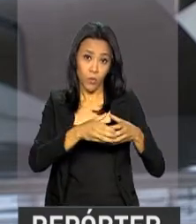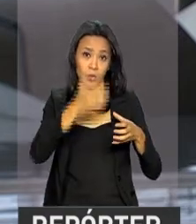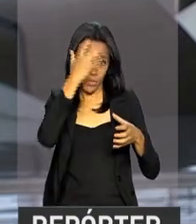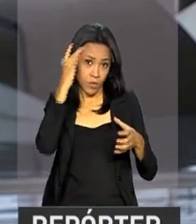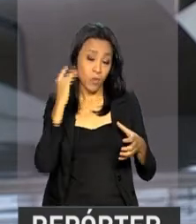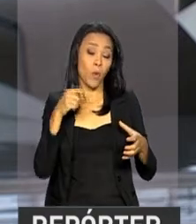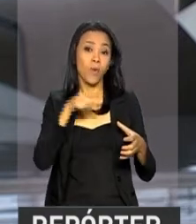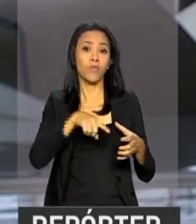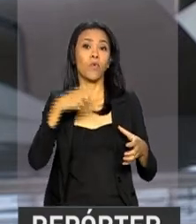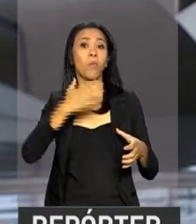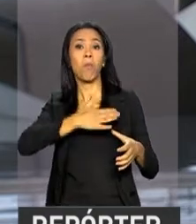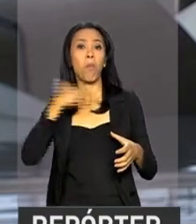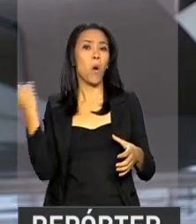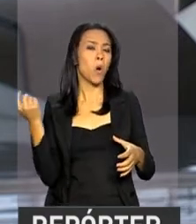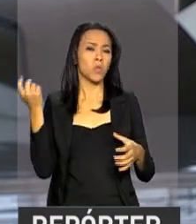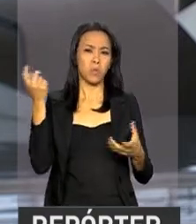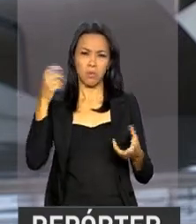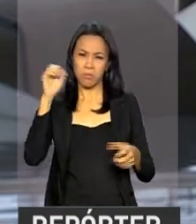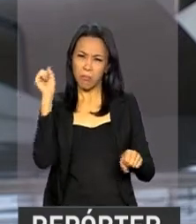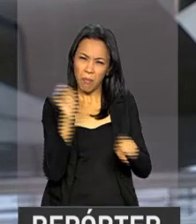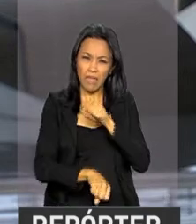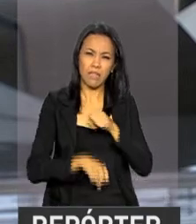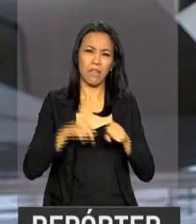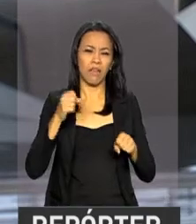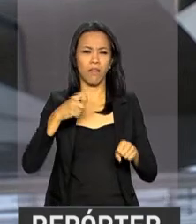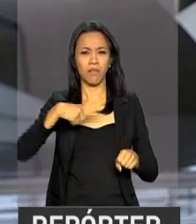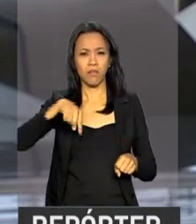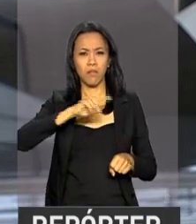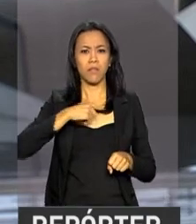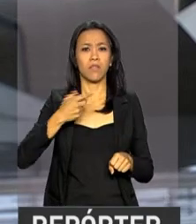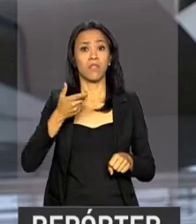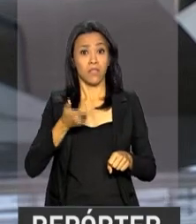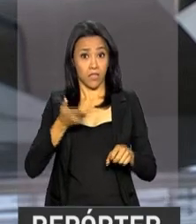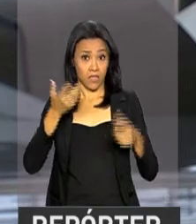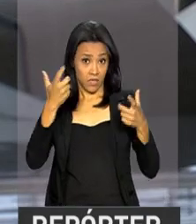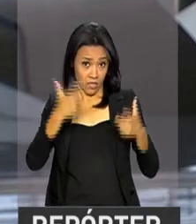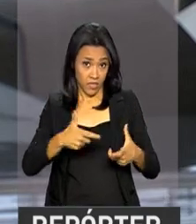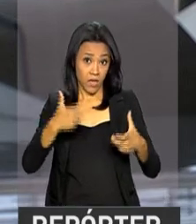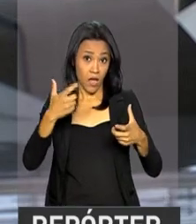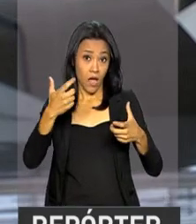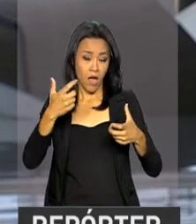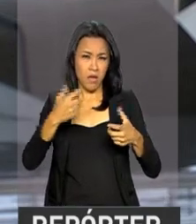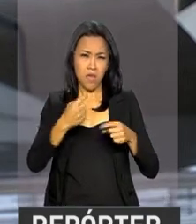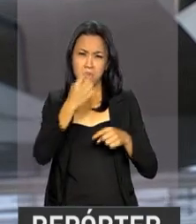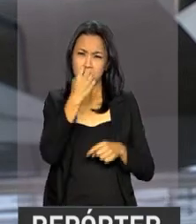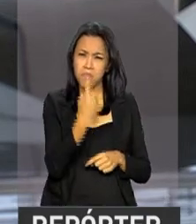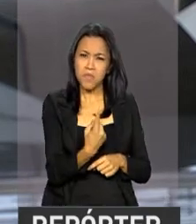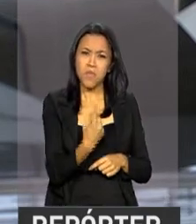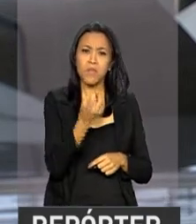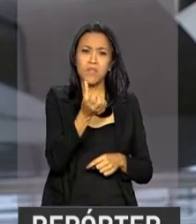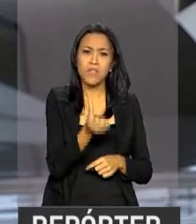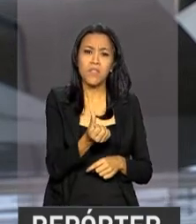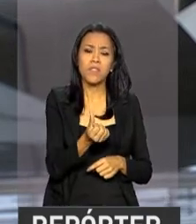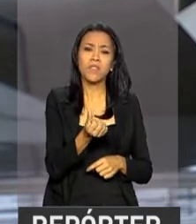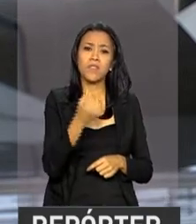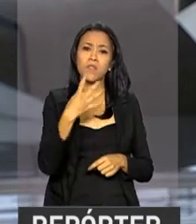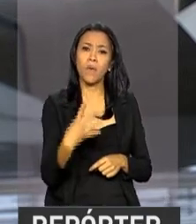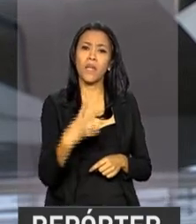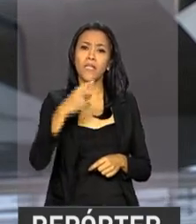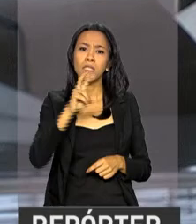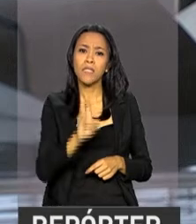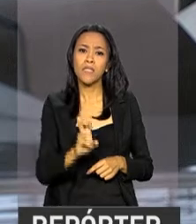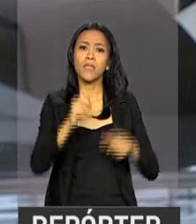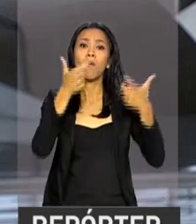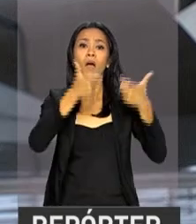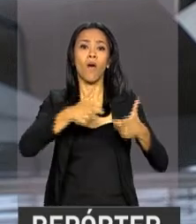calvinistas holandeses no massacre de canha o e uruaçu em 1645 no rio grande do norte